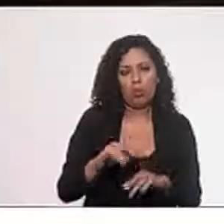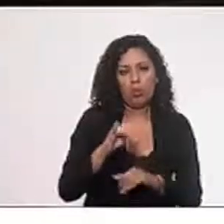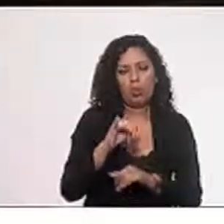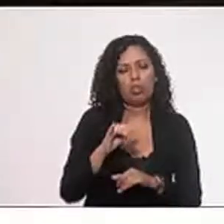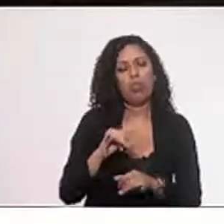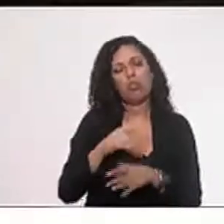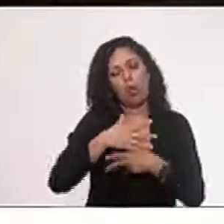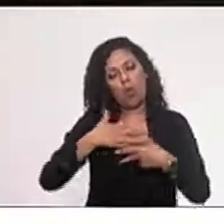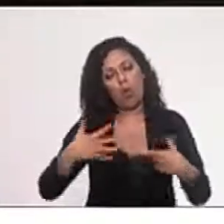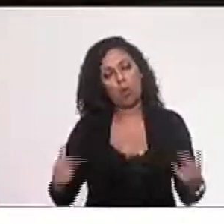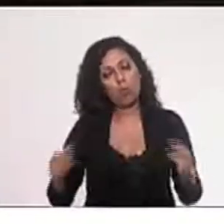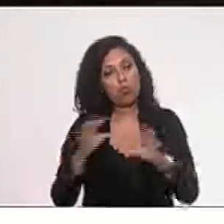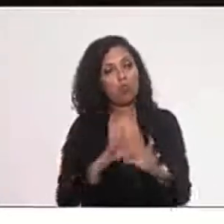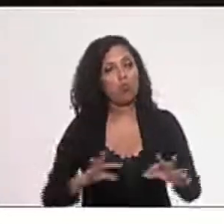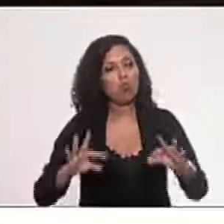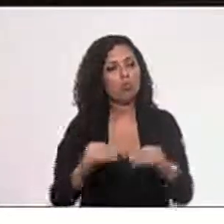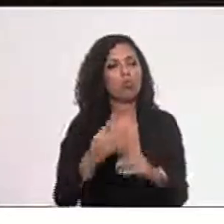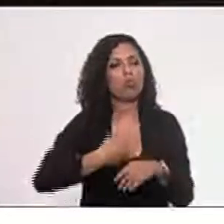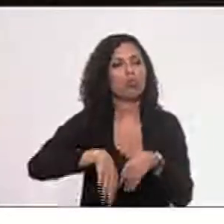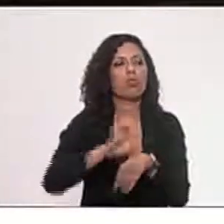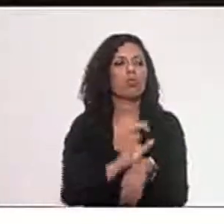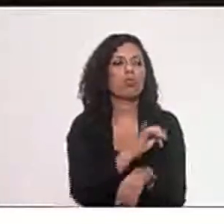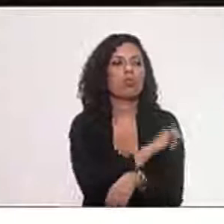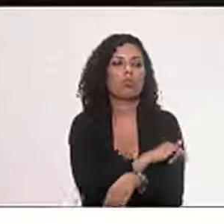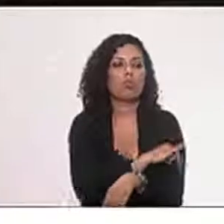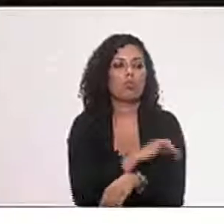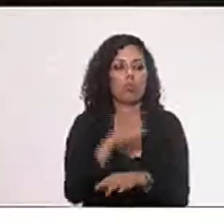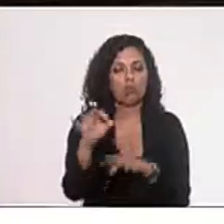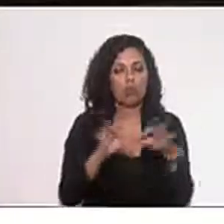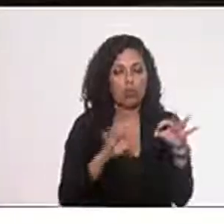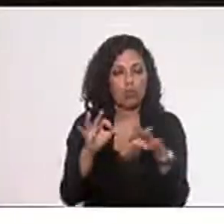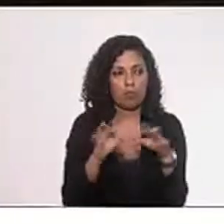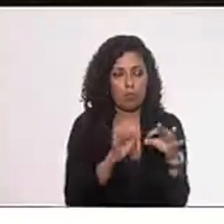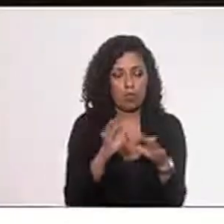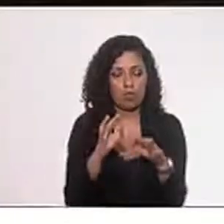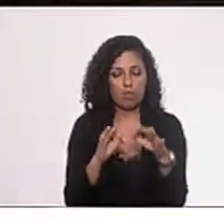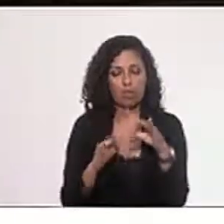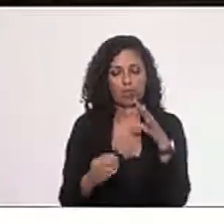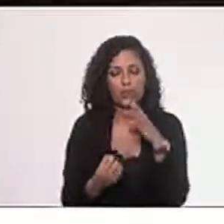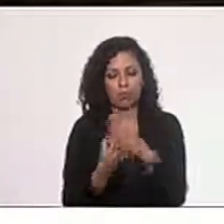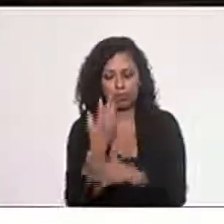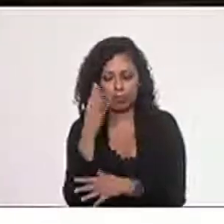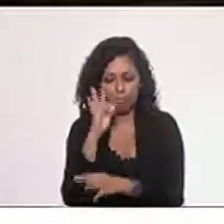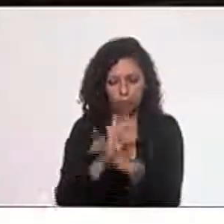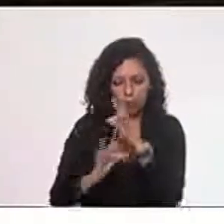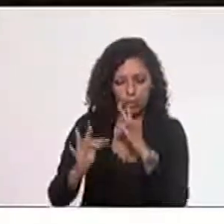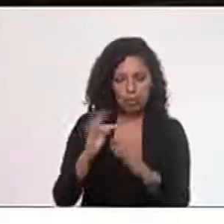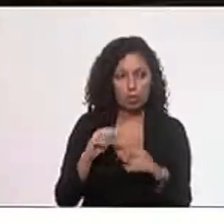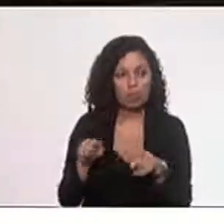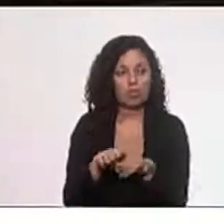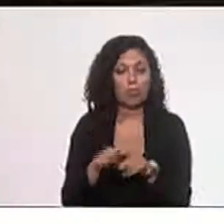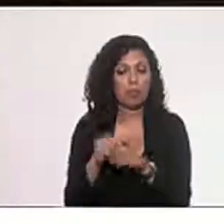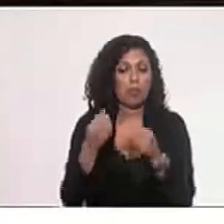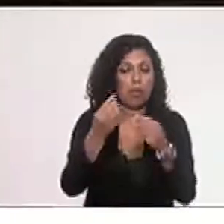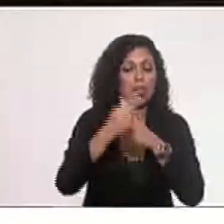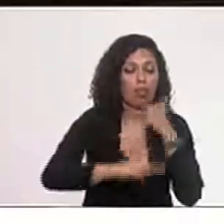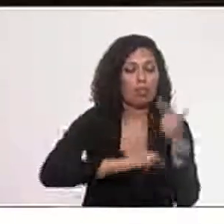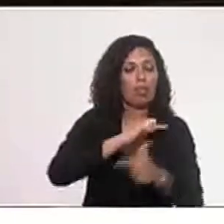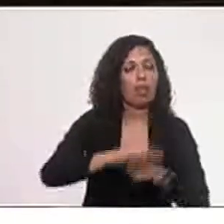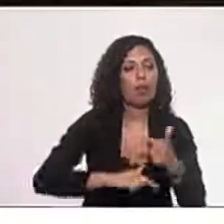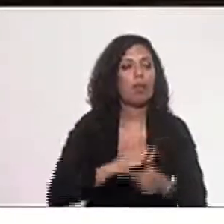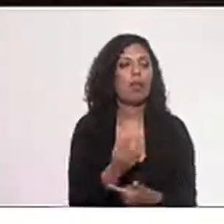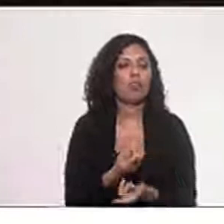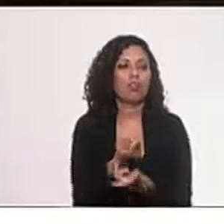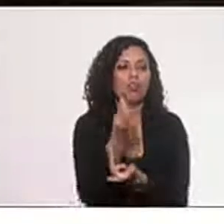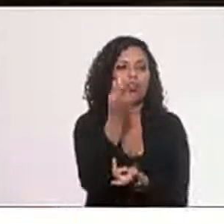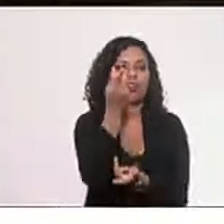tudo no rio de janeiro e além de produzir desenvolvimento científico e tecnológico gera trabalho e gerar